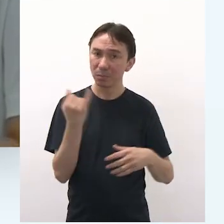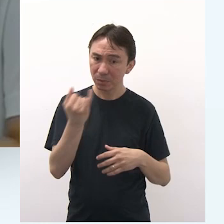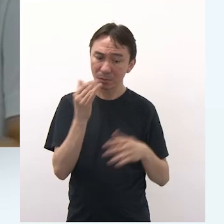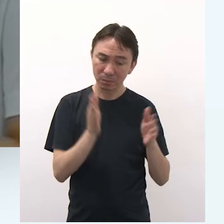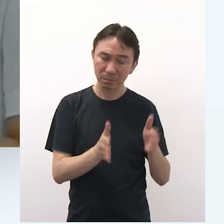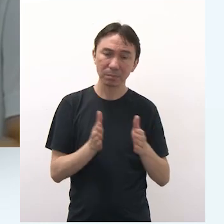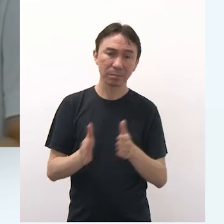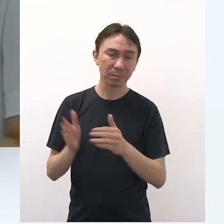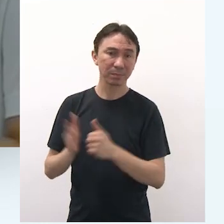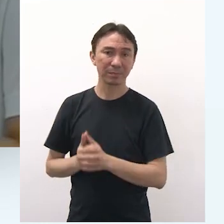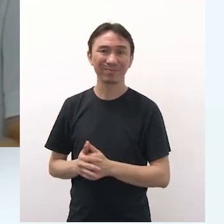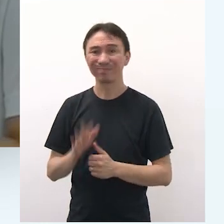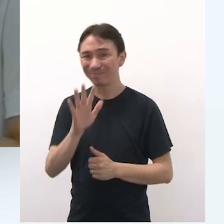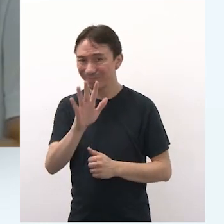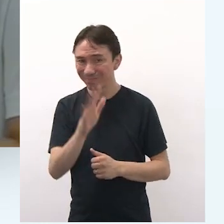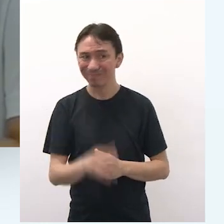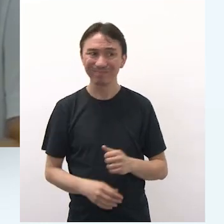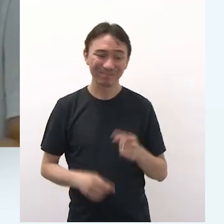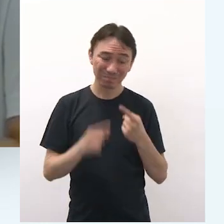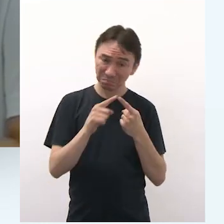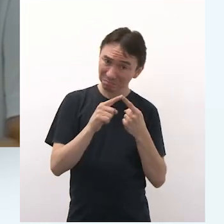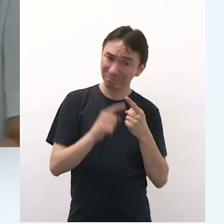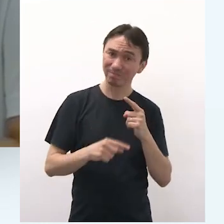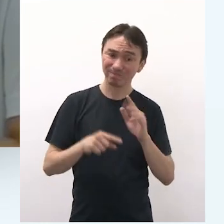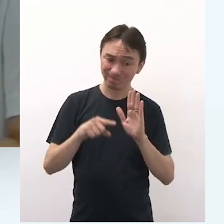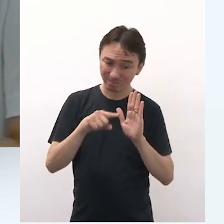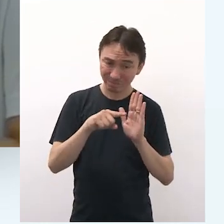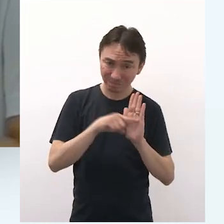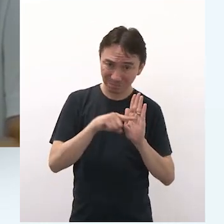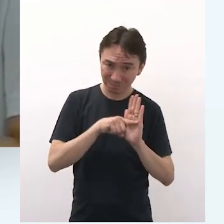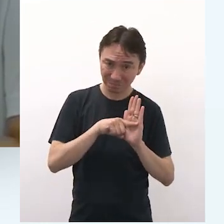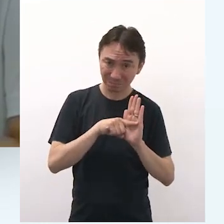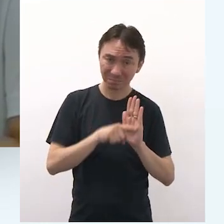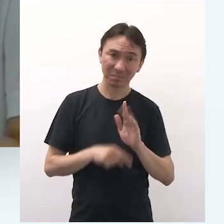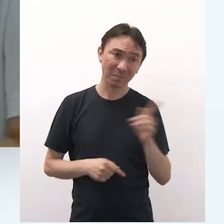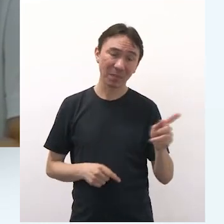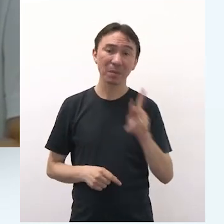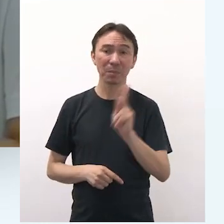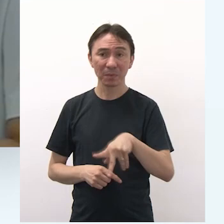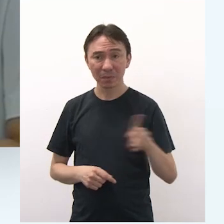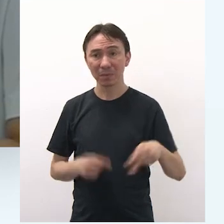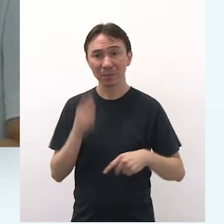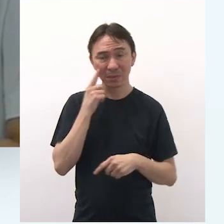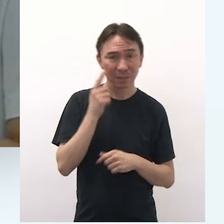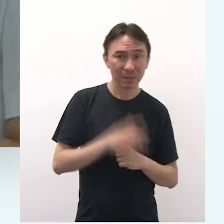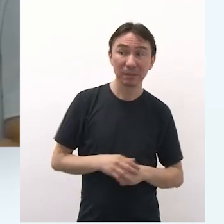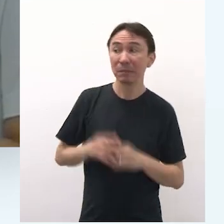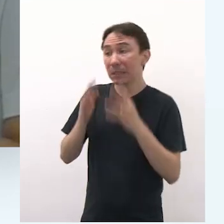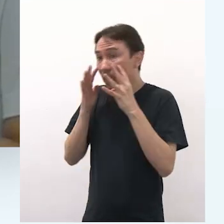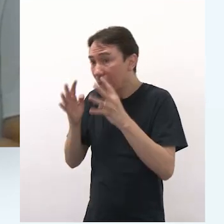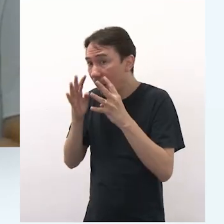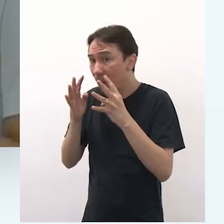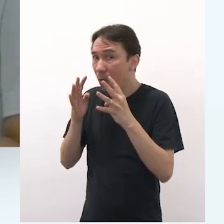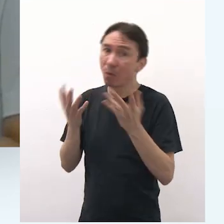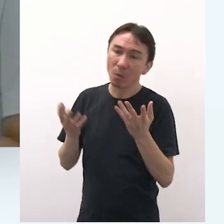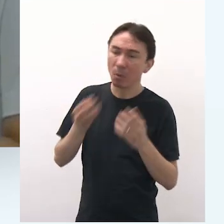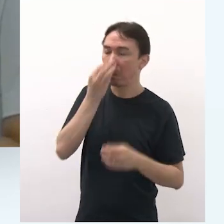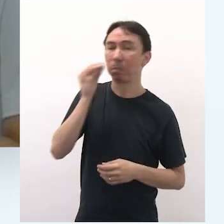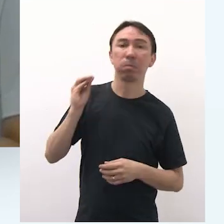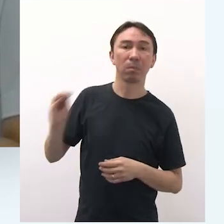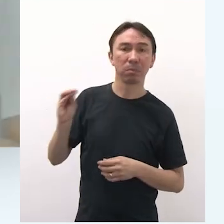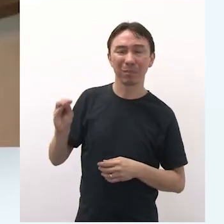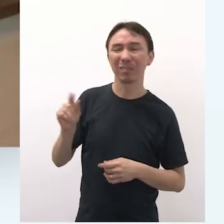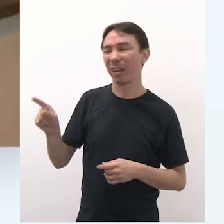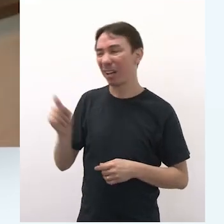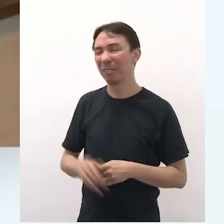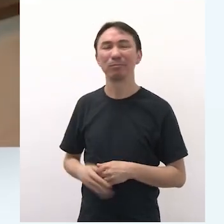negativo é a parte onde o professor pode não ouvir o que o aluno está dizendo e levar em consideração aquela